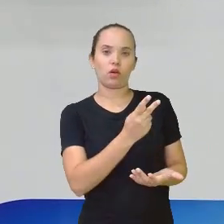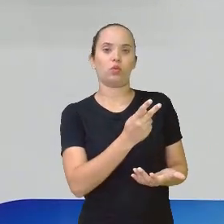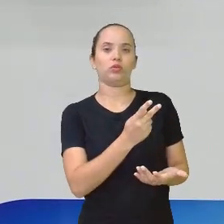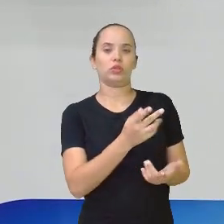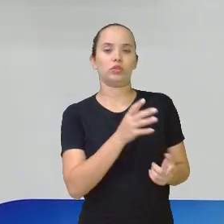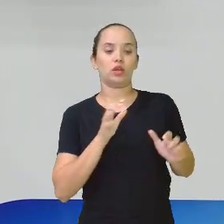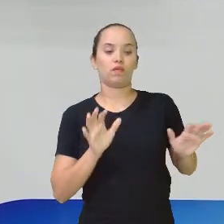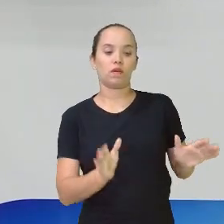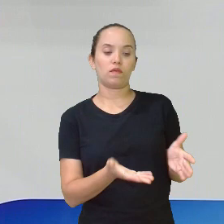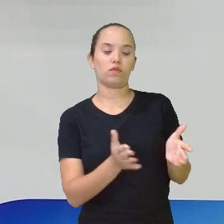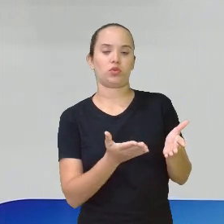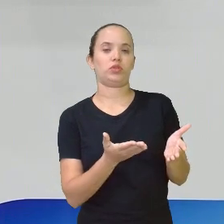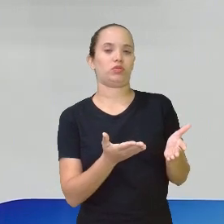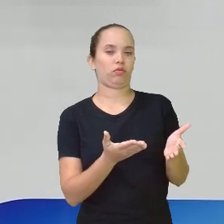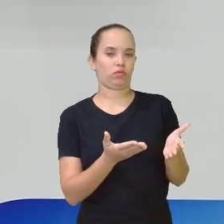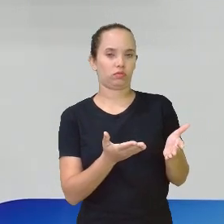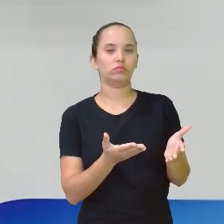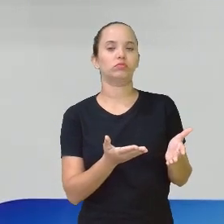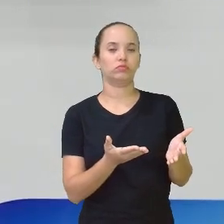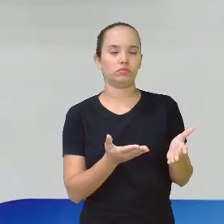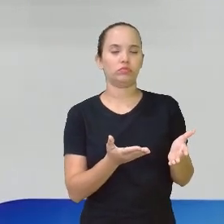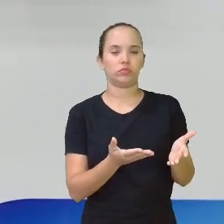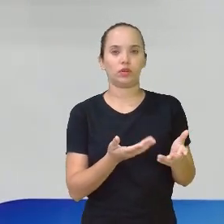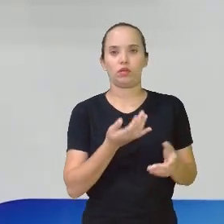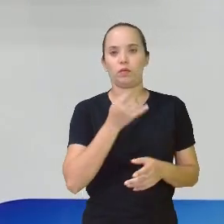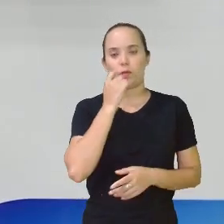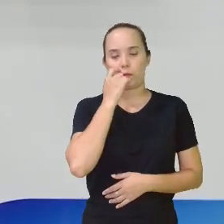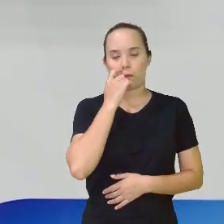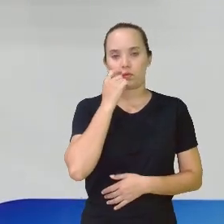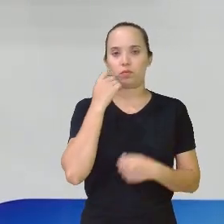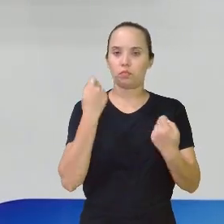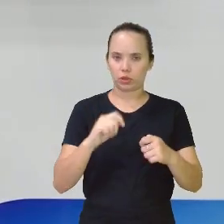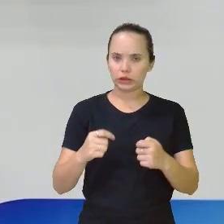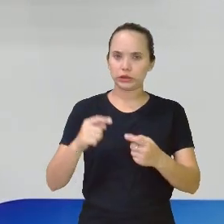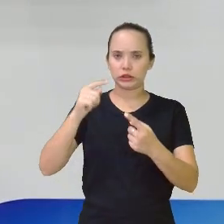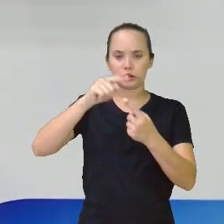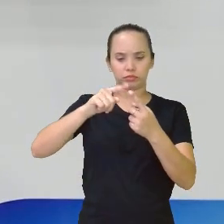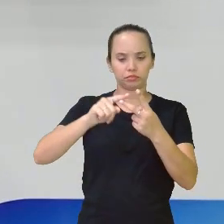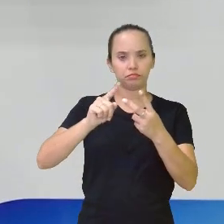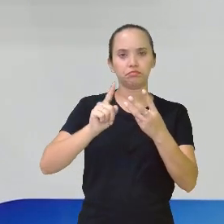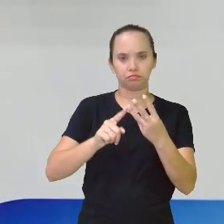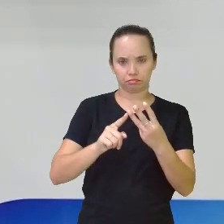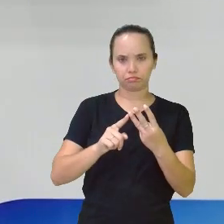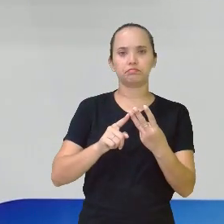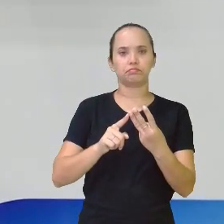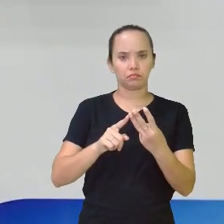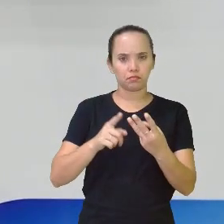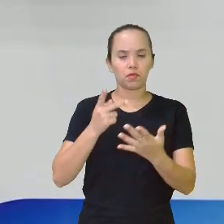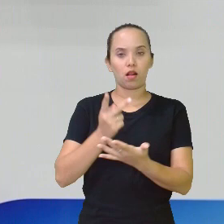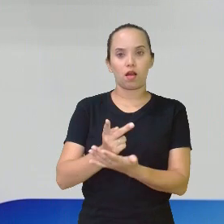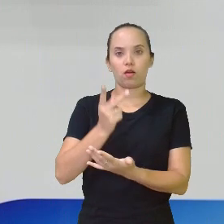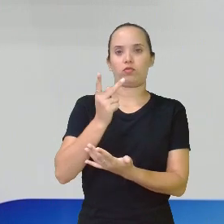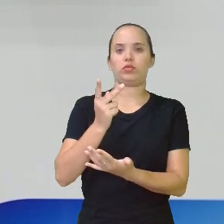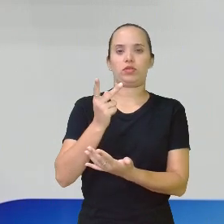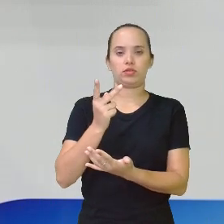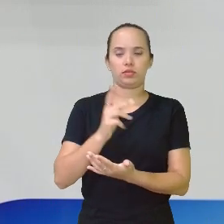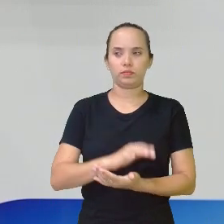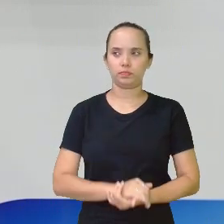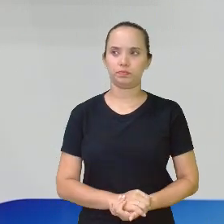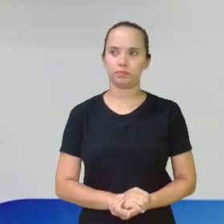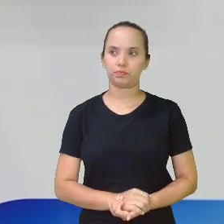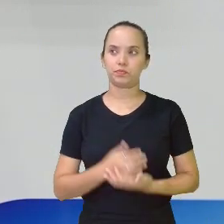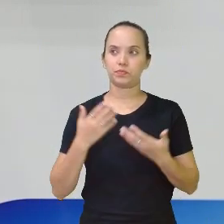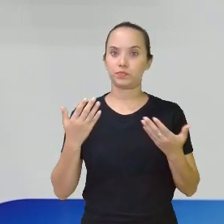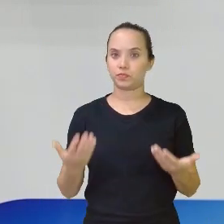combustão ela aconteça. Então a gente precisa desses 3 elementos aí para que a combustão ocorra.